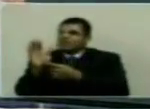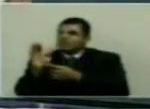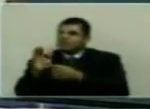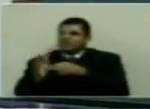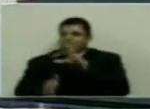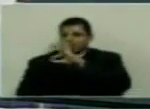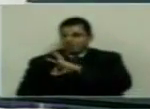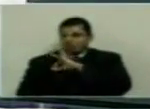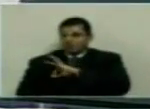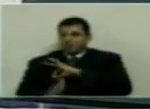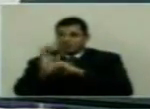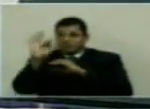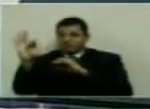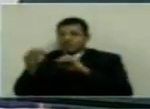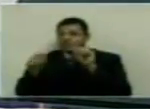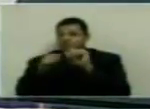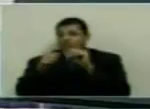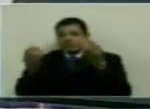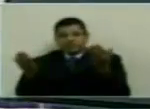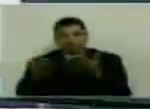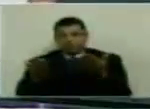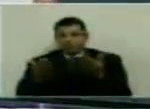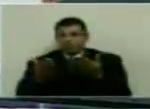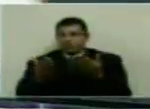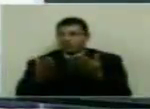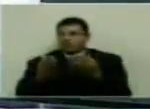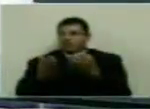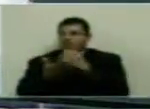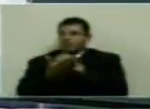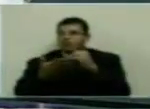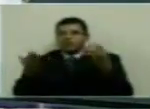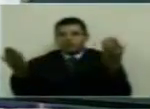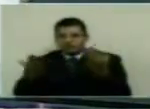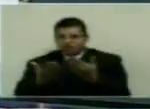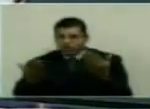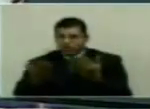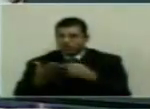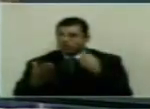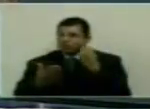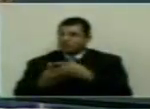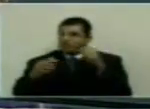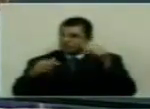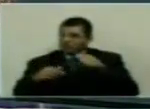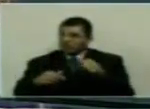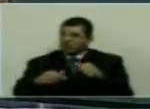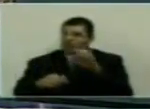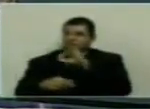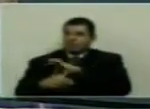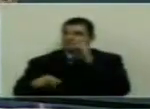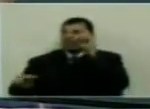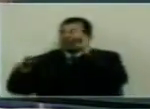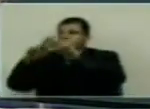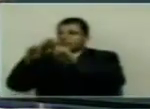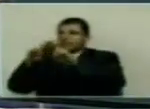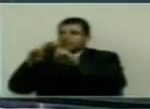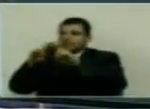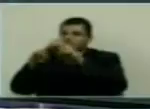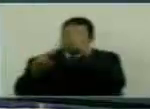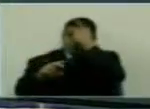Polícia Federal está fazendo a operação. Nota oficial, agora. Nós estamos aqui, a Polícia Federal está prendendo